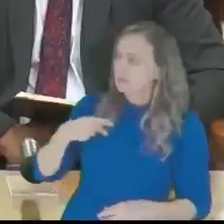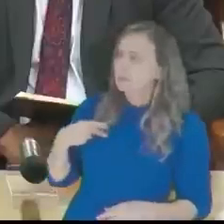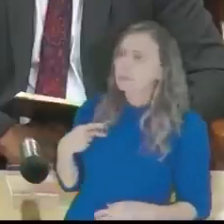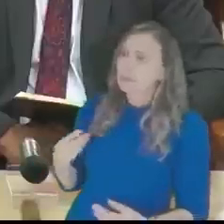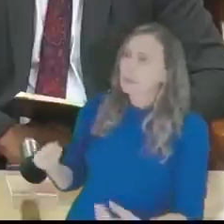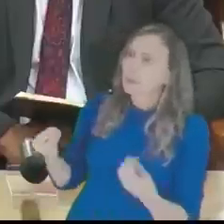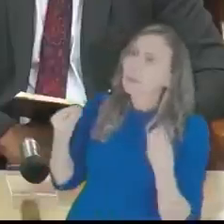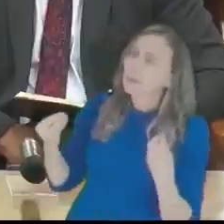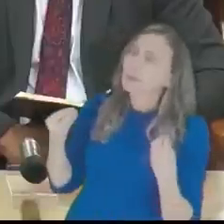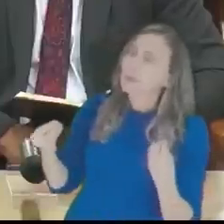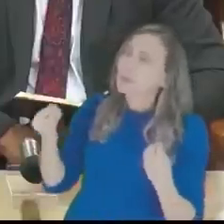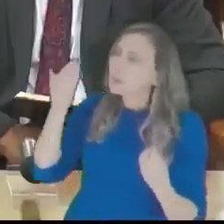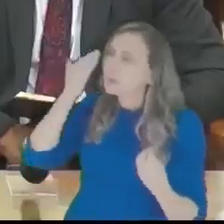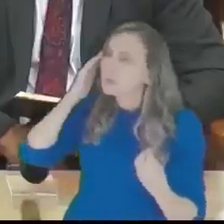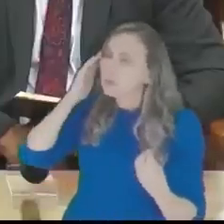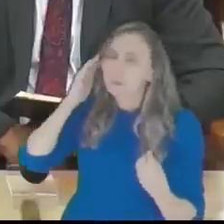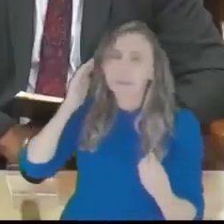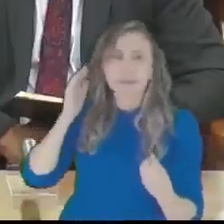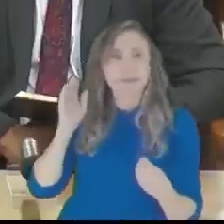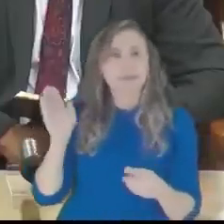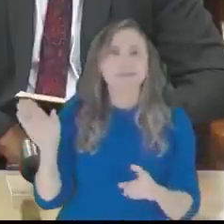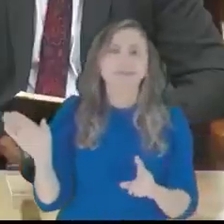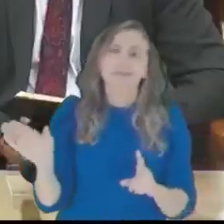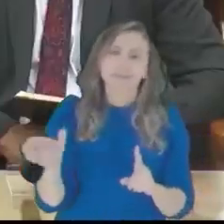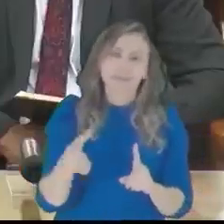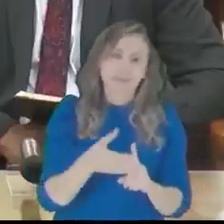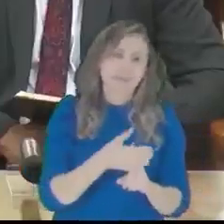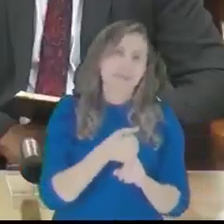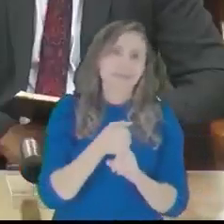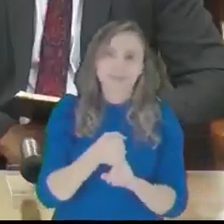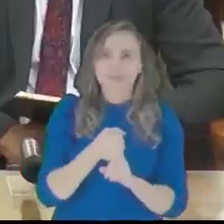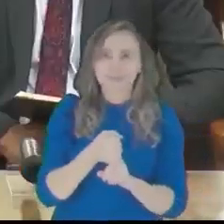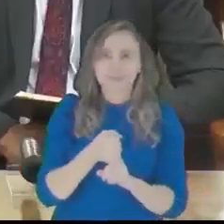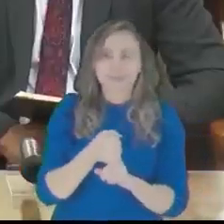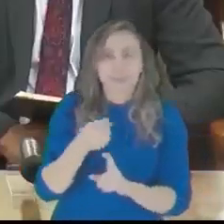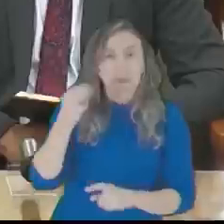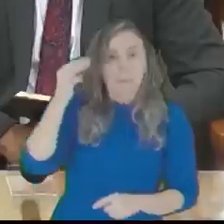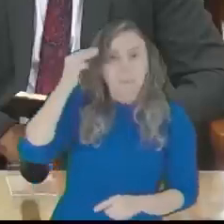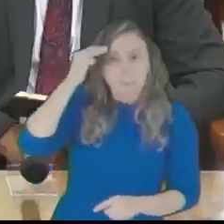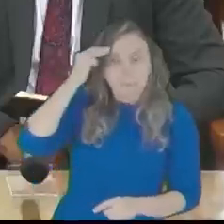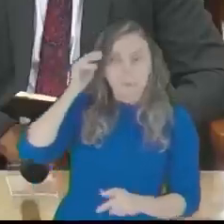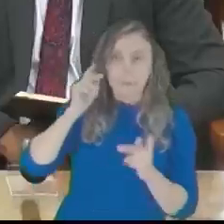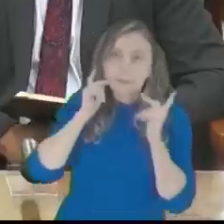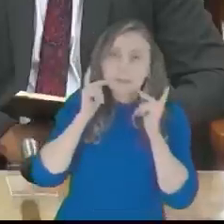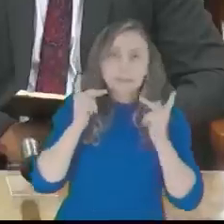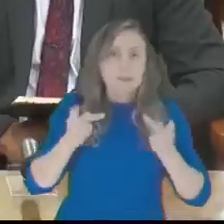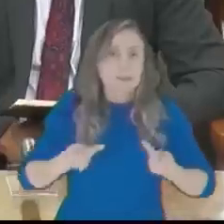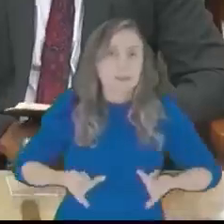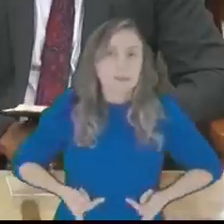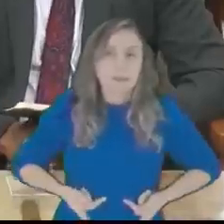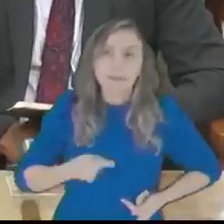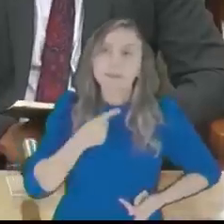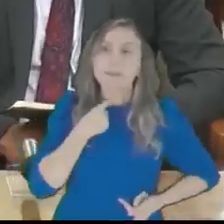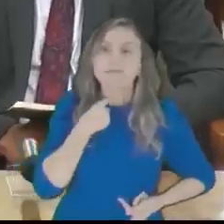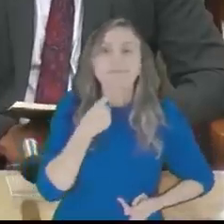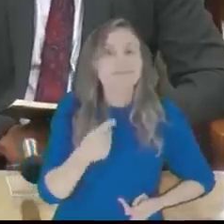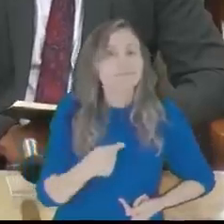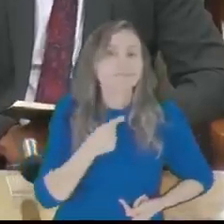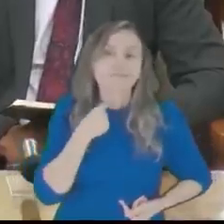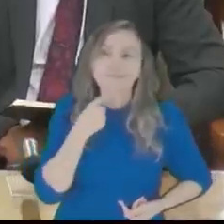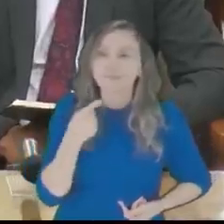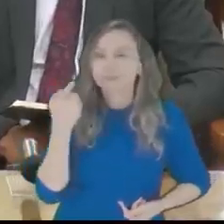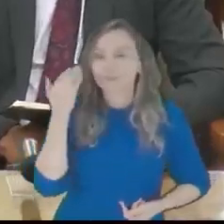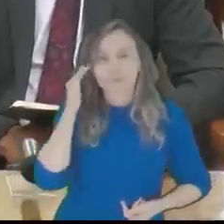só Deus em três pessoas? É um mistério. E mistério, a mente humana não consegue o quê, meus amados irmãos?